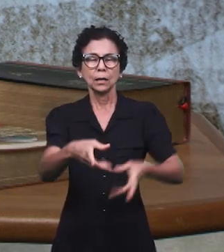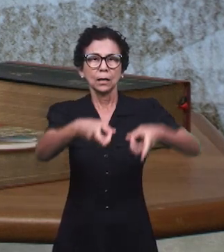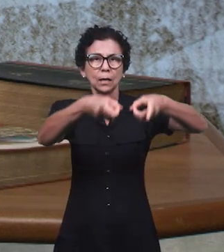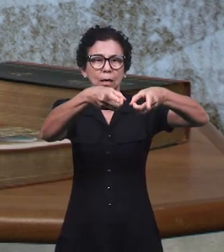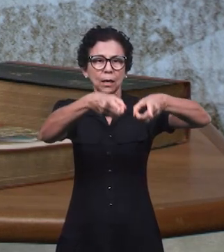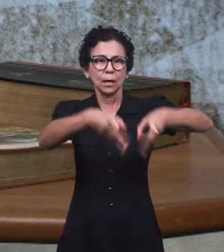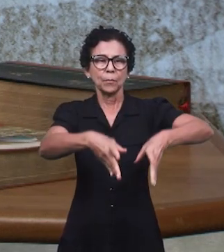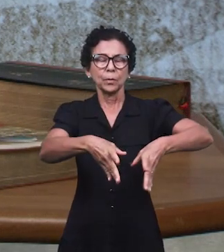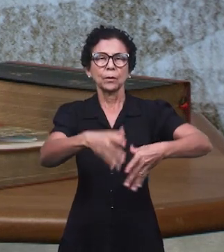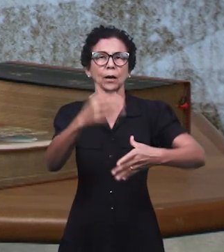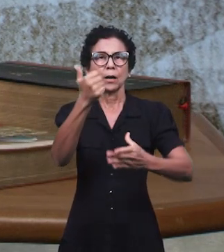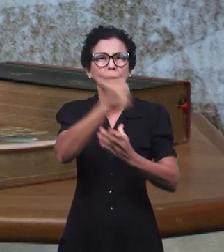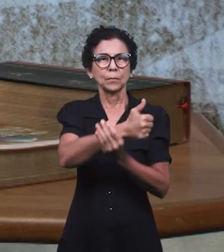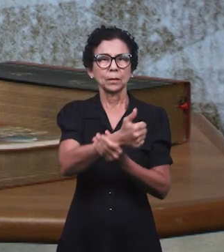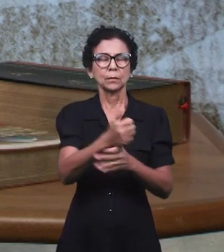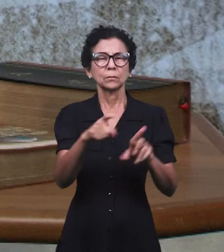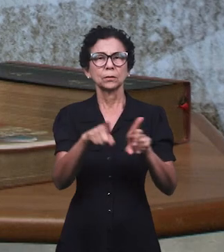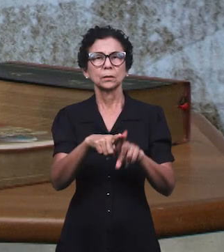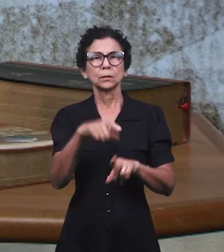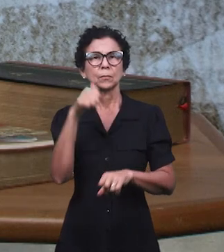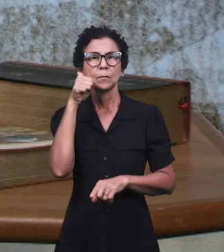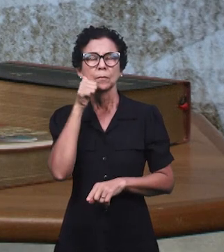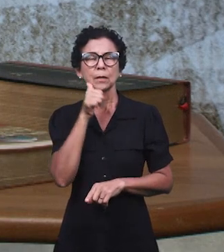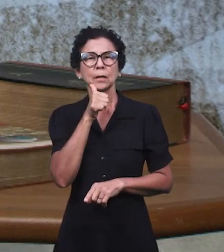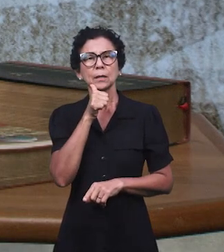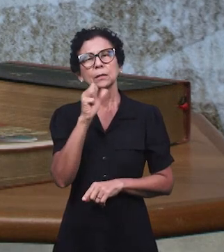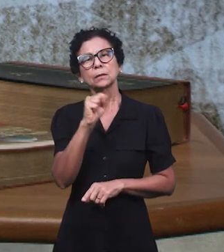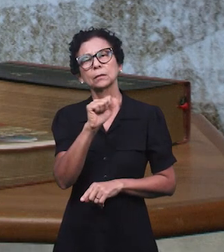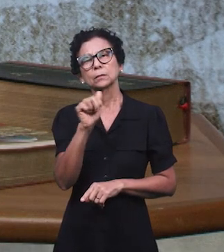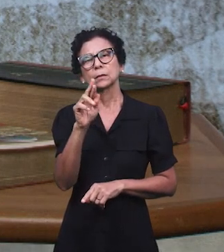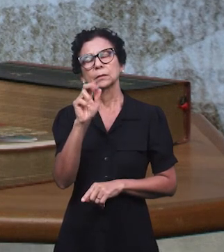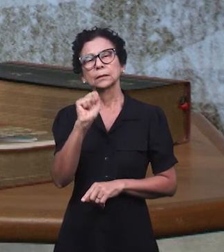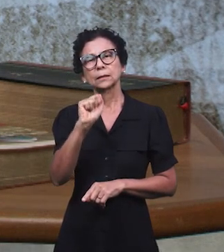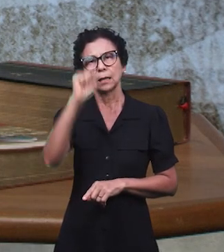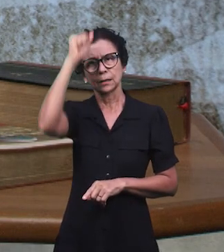e Sara, sua mulher. E aconteceu, depois da